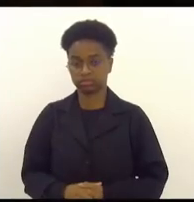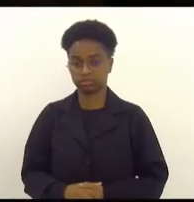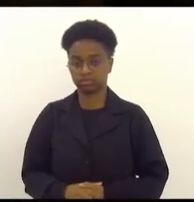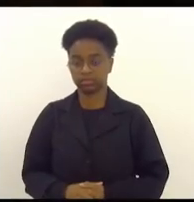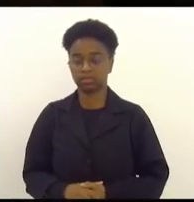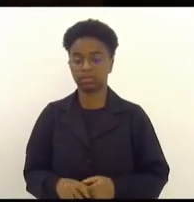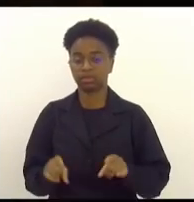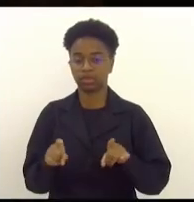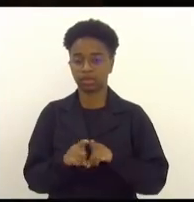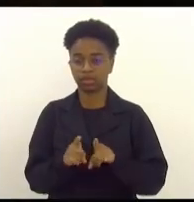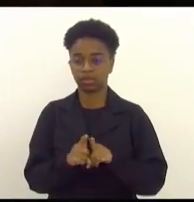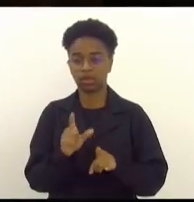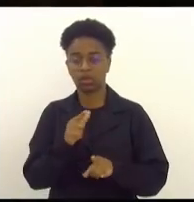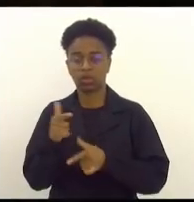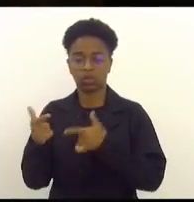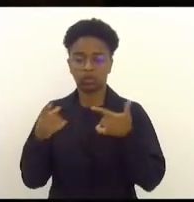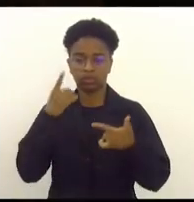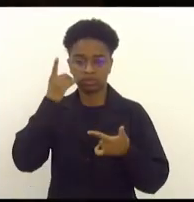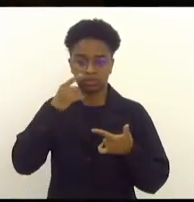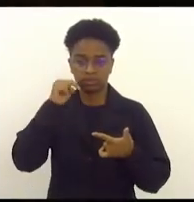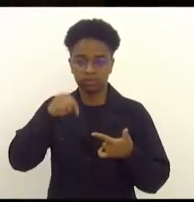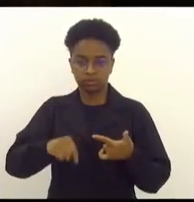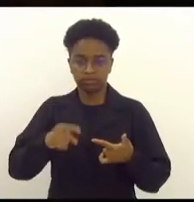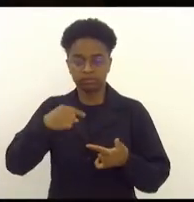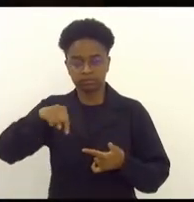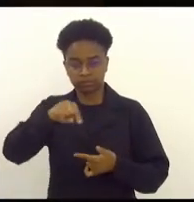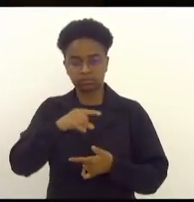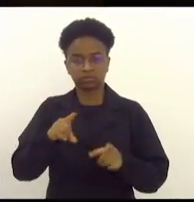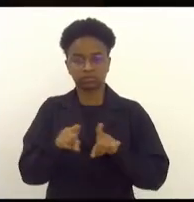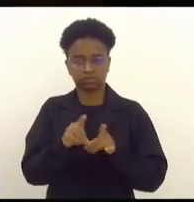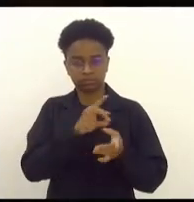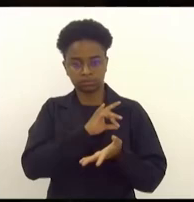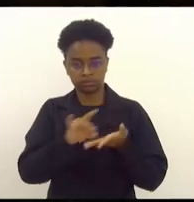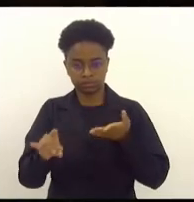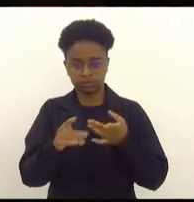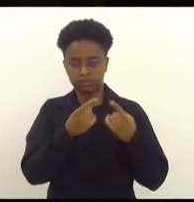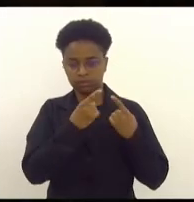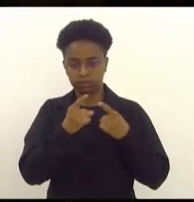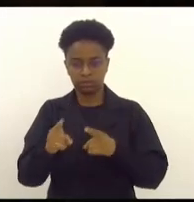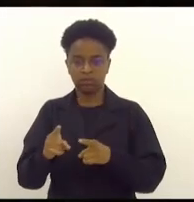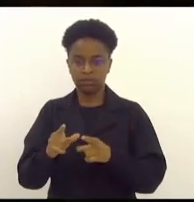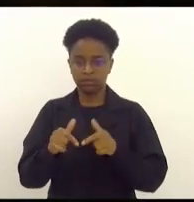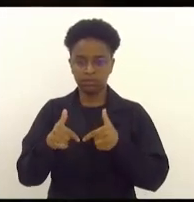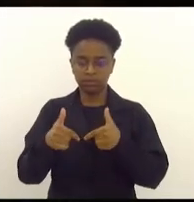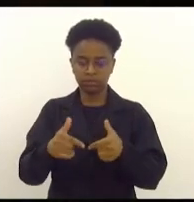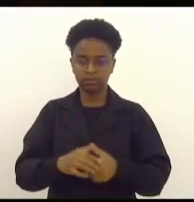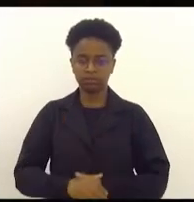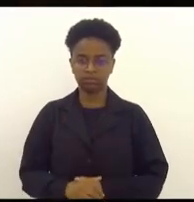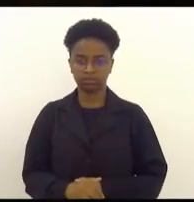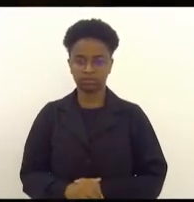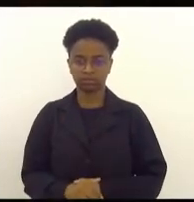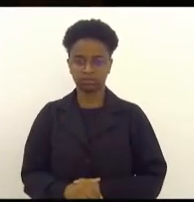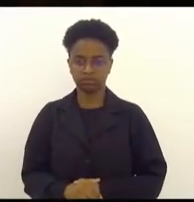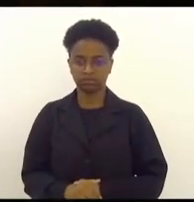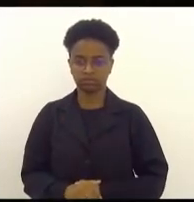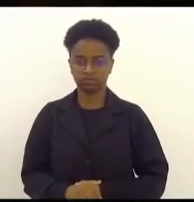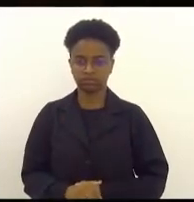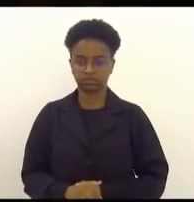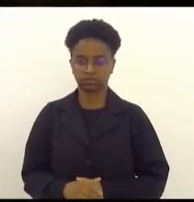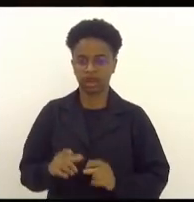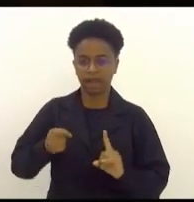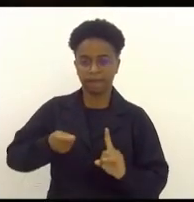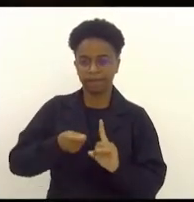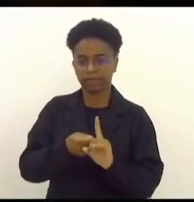como dos parlamentares dessa casa que eu sei que vão repudiar e repudio esse tipo de ato de